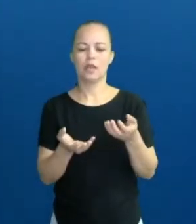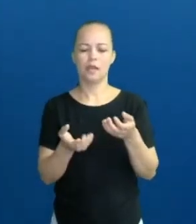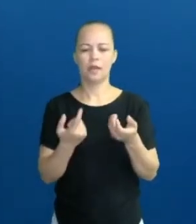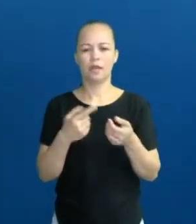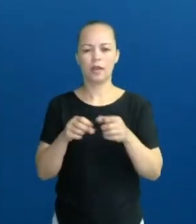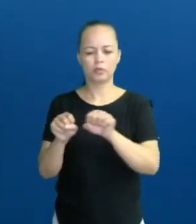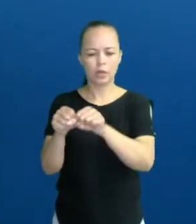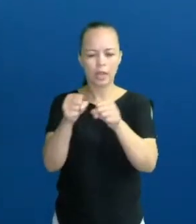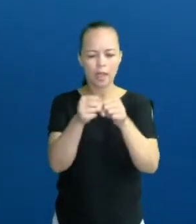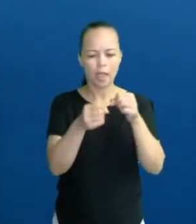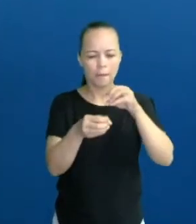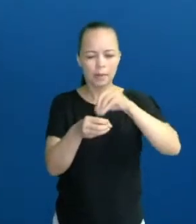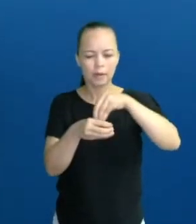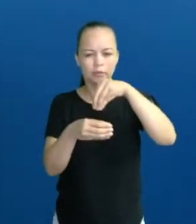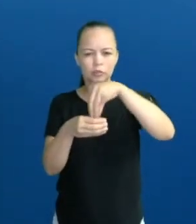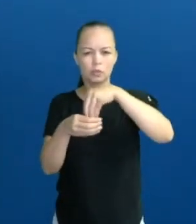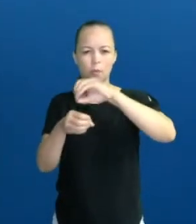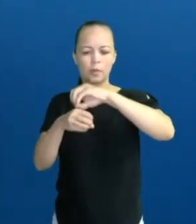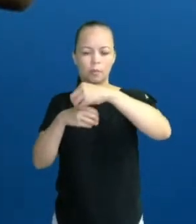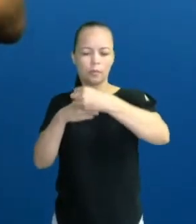quebra dessas moléculas, dessa quebra dessas ligações